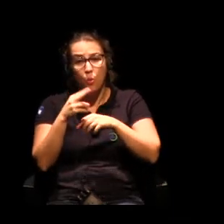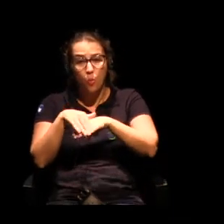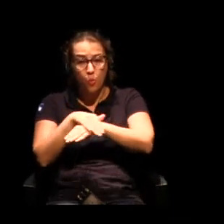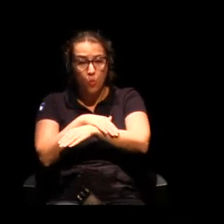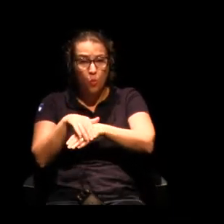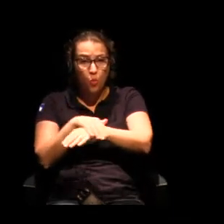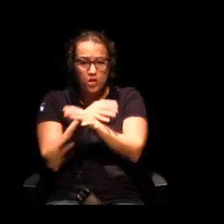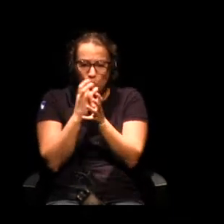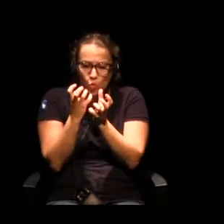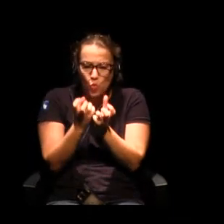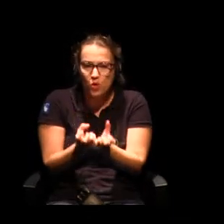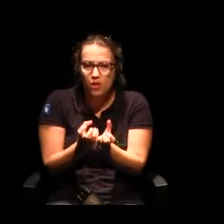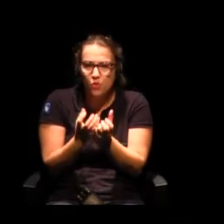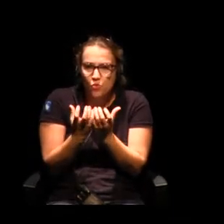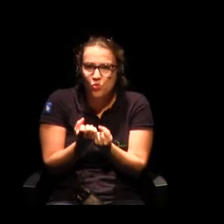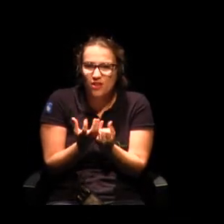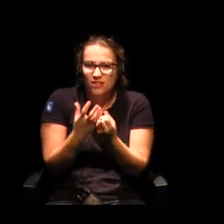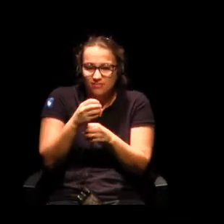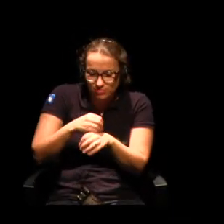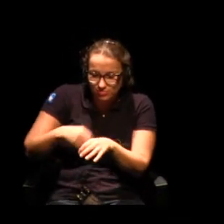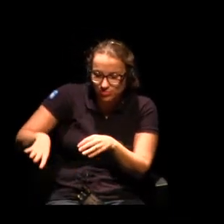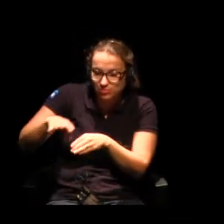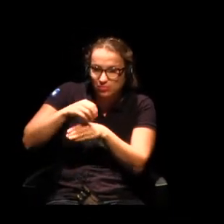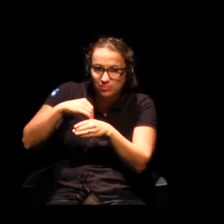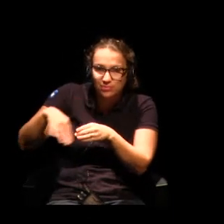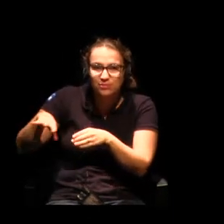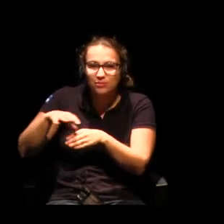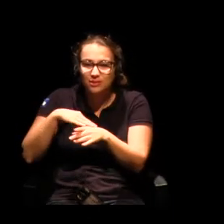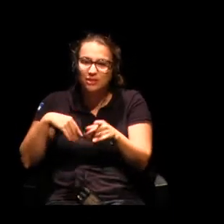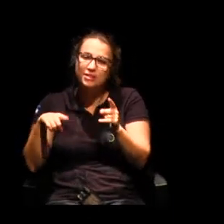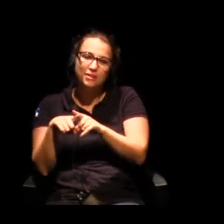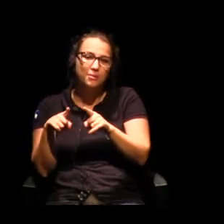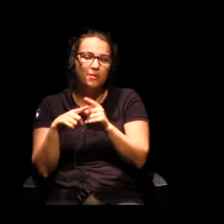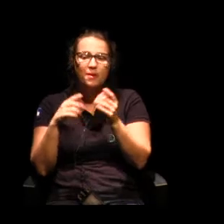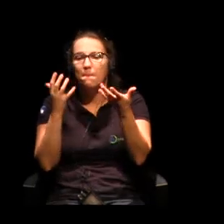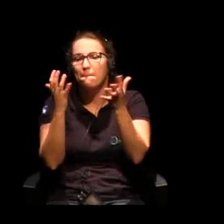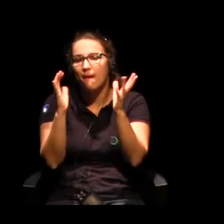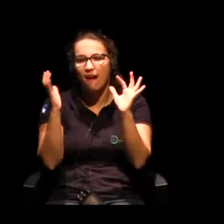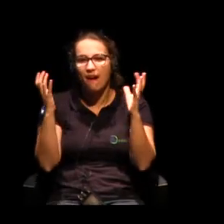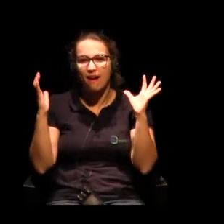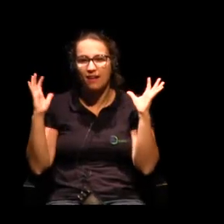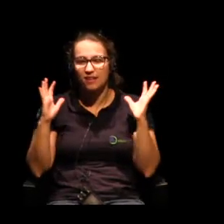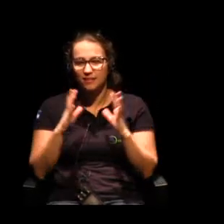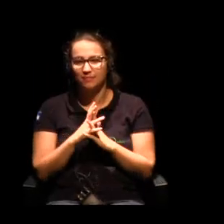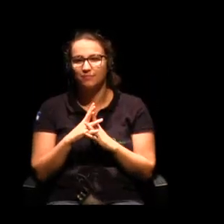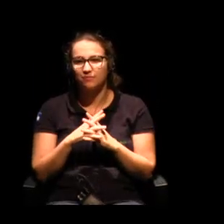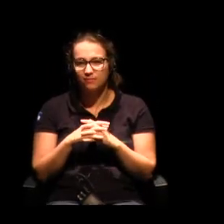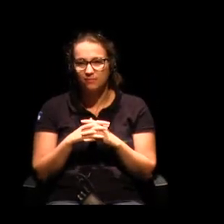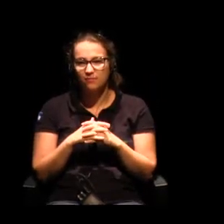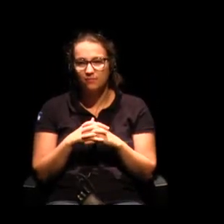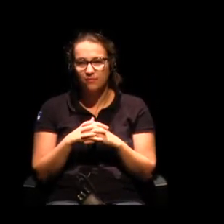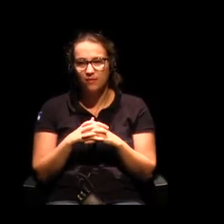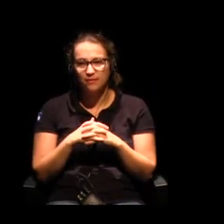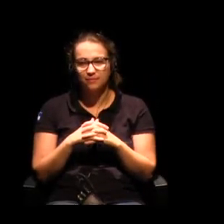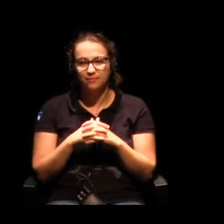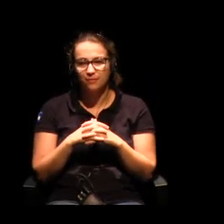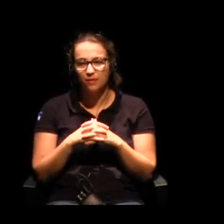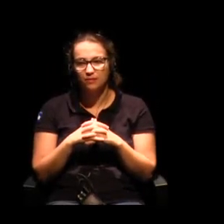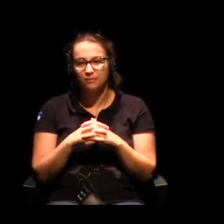ou ruas porosas e depois uma série de parques